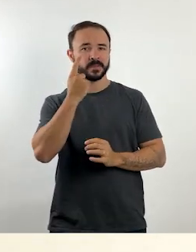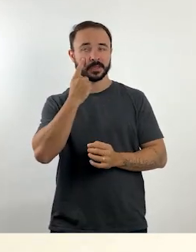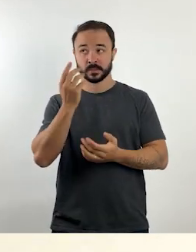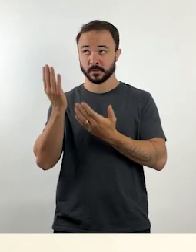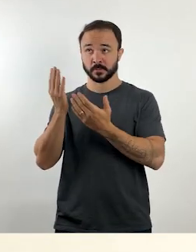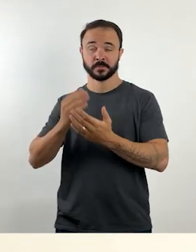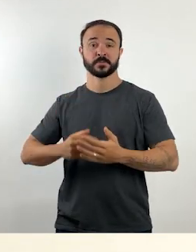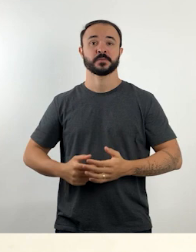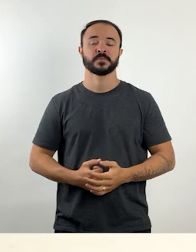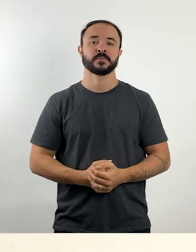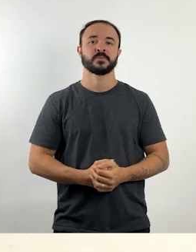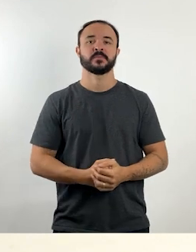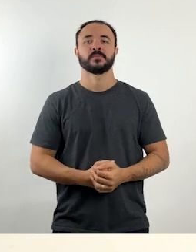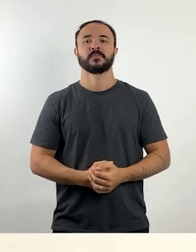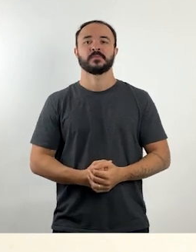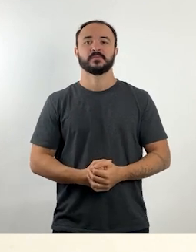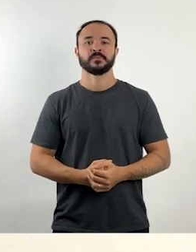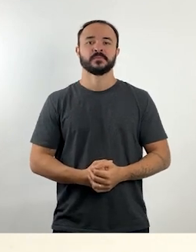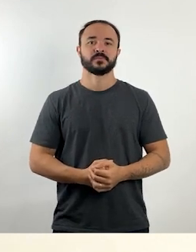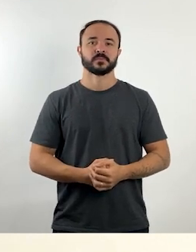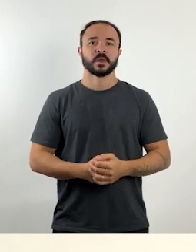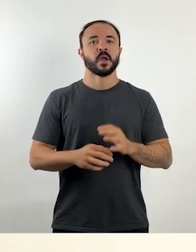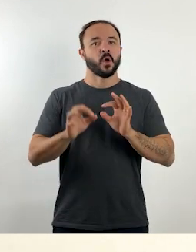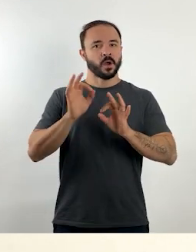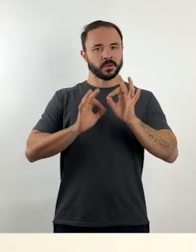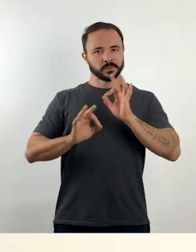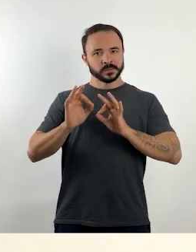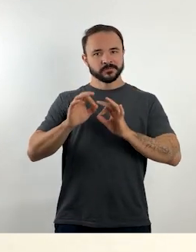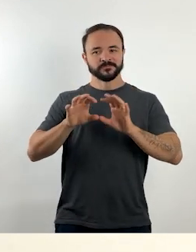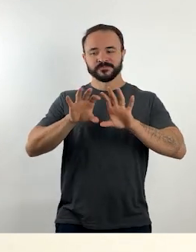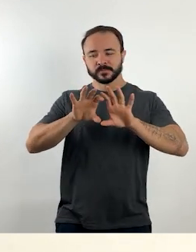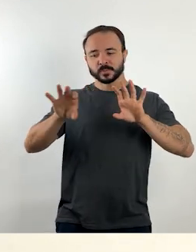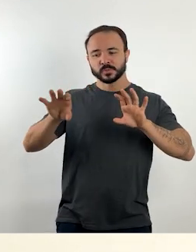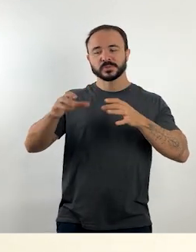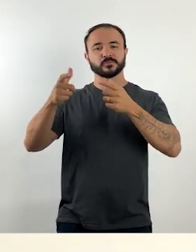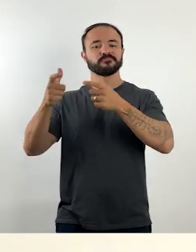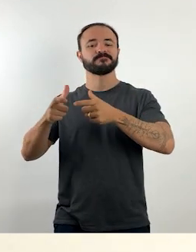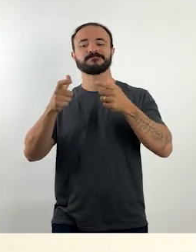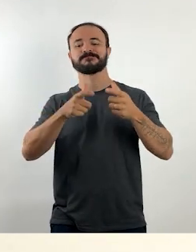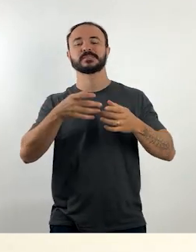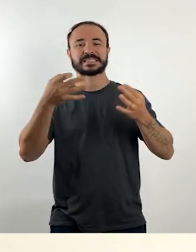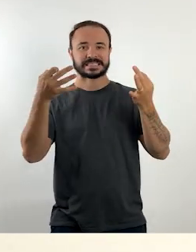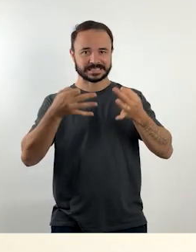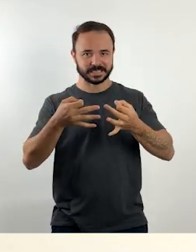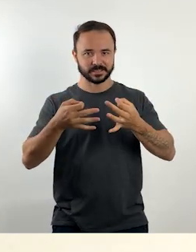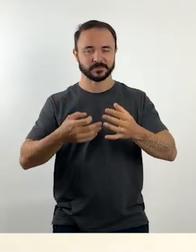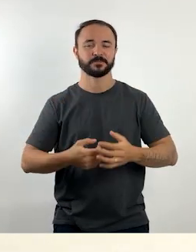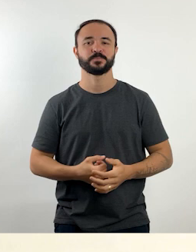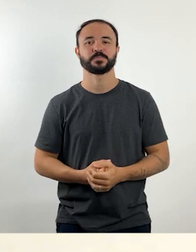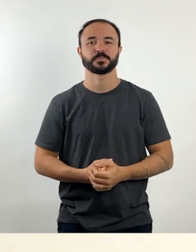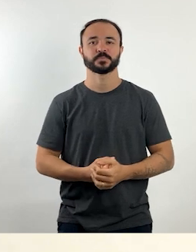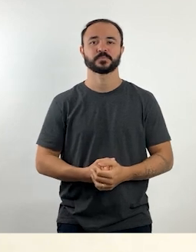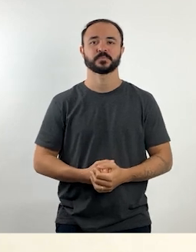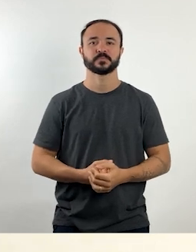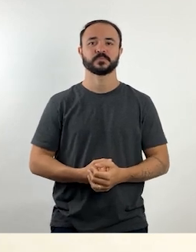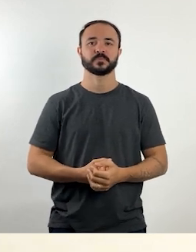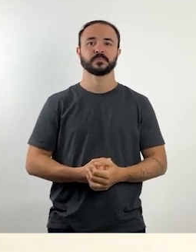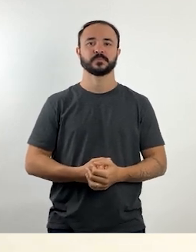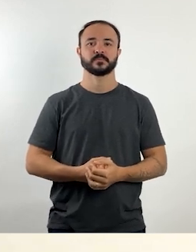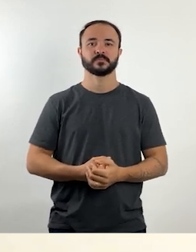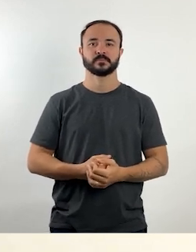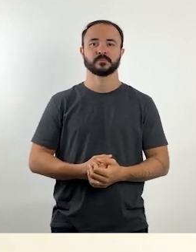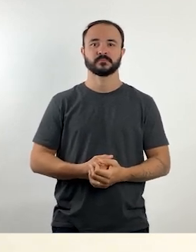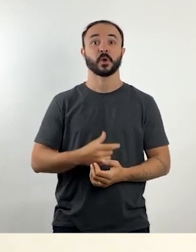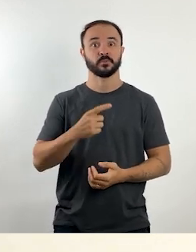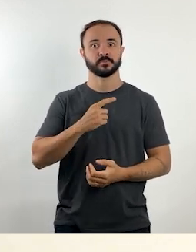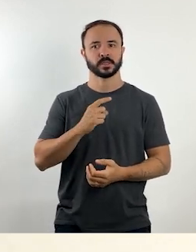aqui, uma desse lado. Então, essa parte aqui, que é a parte de